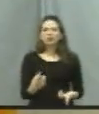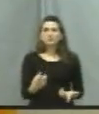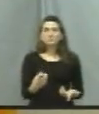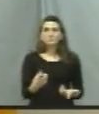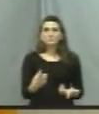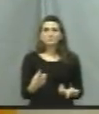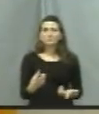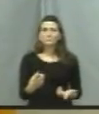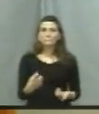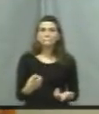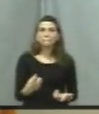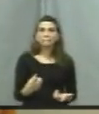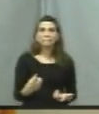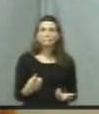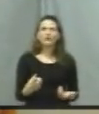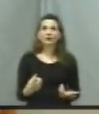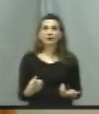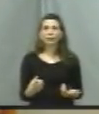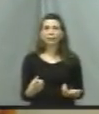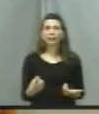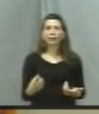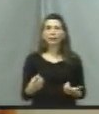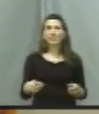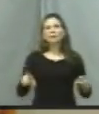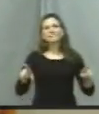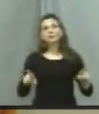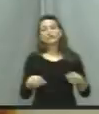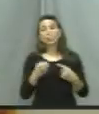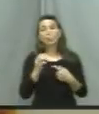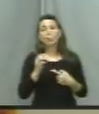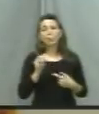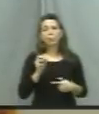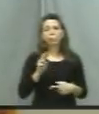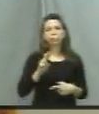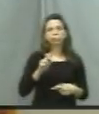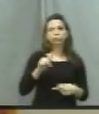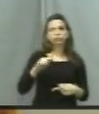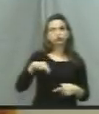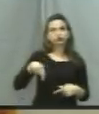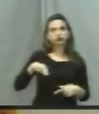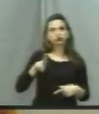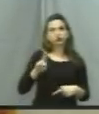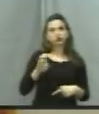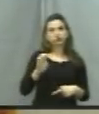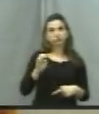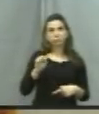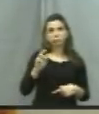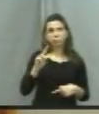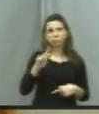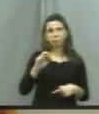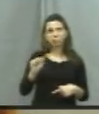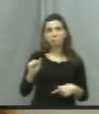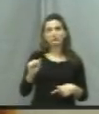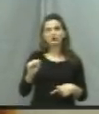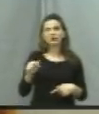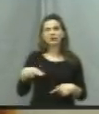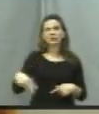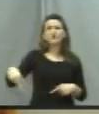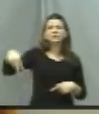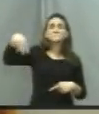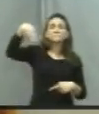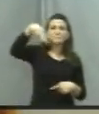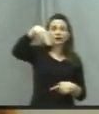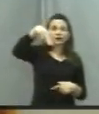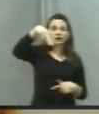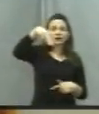Quando veio a Orquestra Filarmônica de um jovem escolhido no país, eu subi lá em cima,